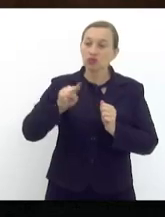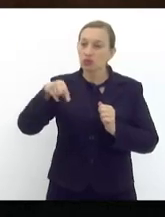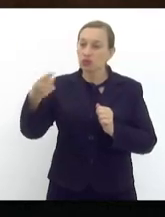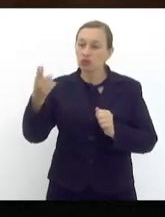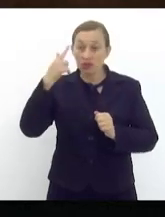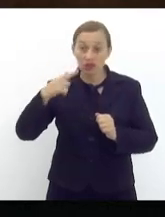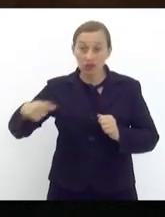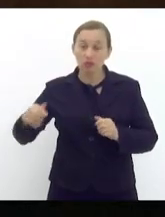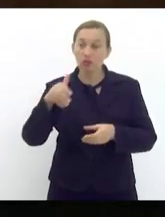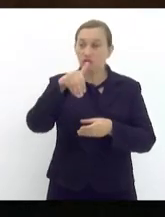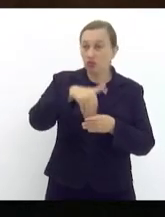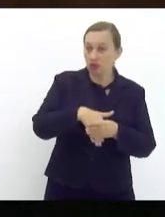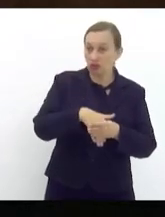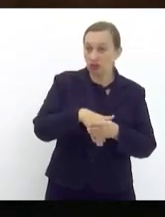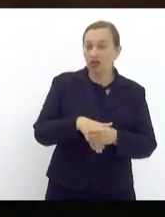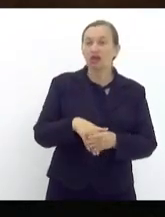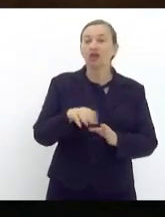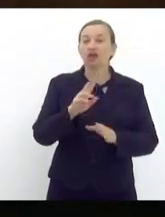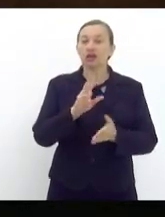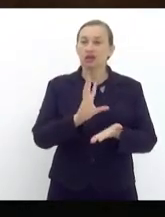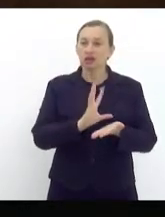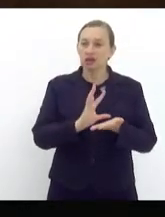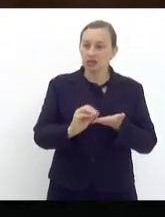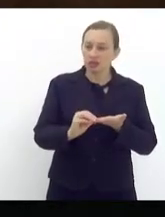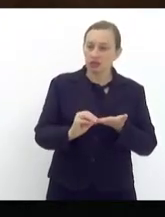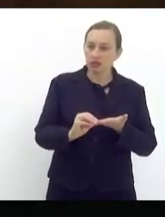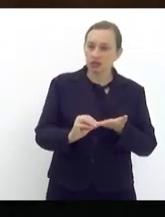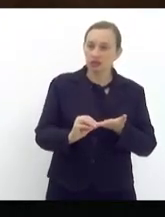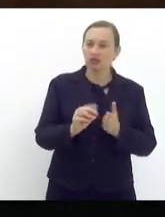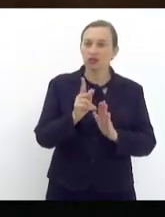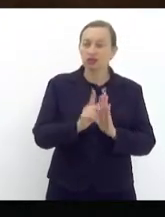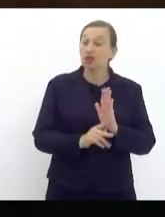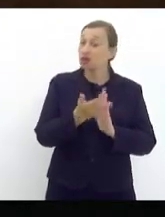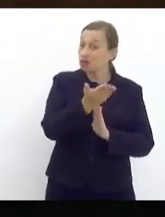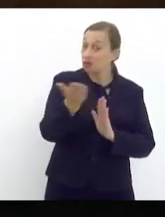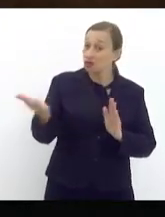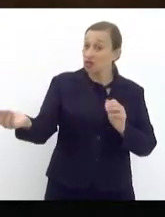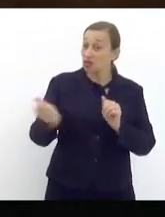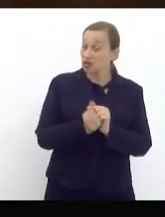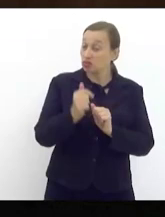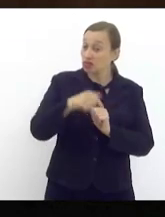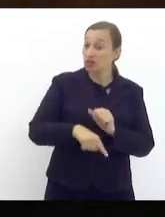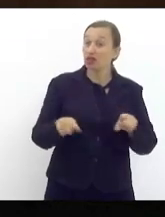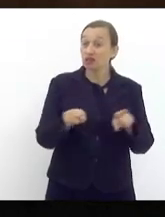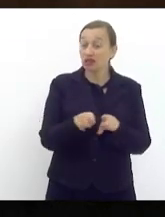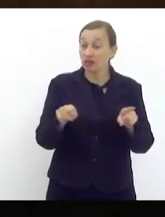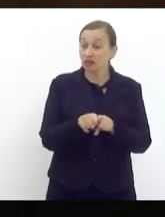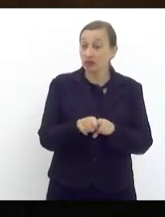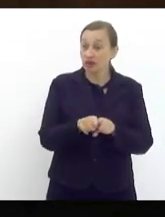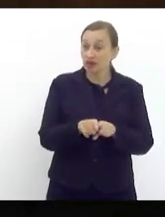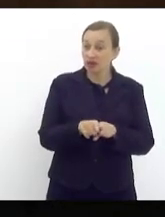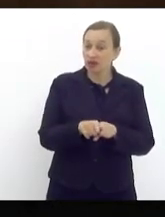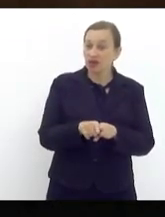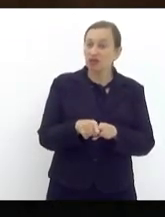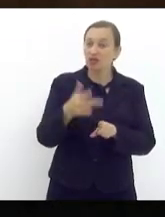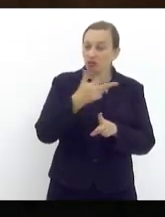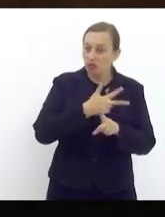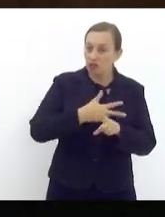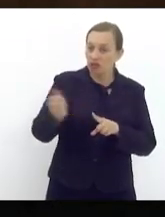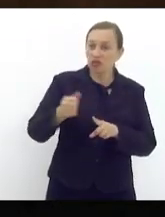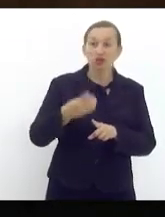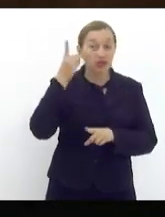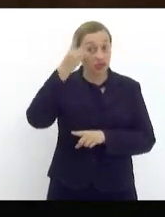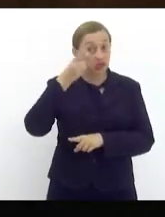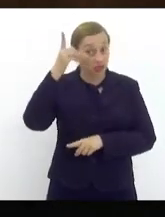semana, voltar a pautar esse projeto, e espero que vocês estejam aqui também para levar como conquista da